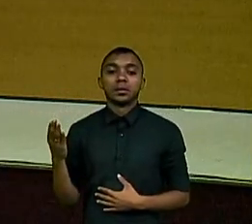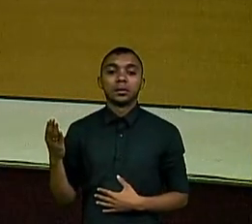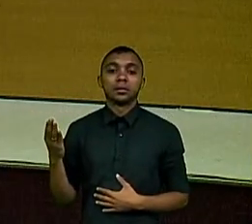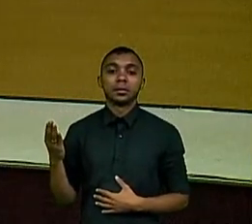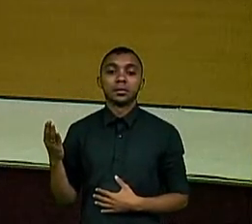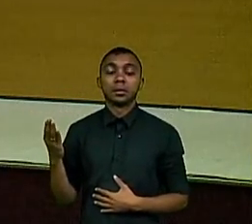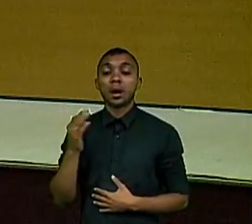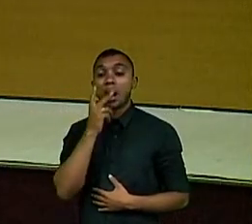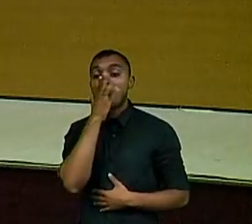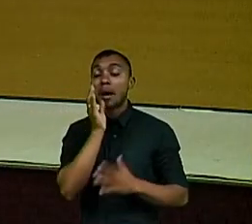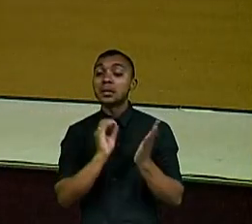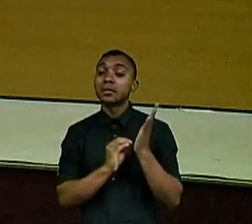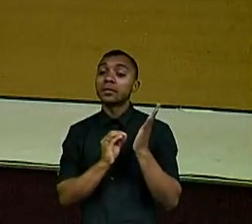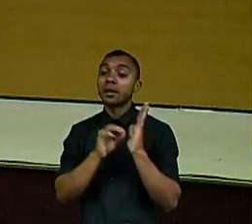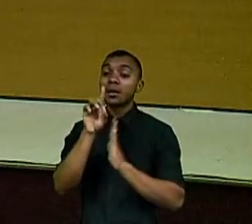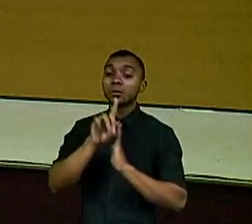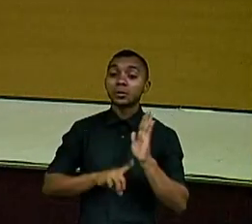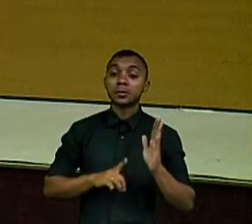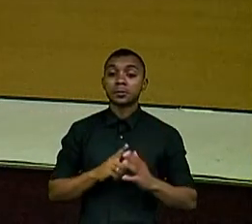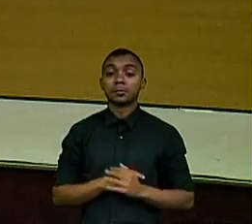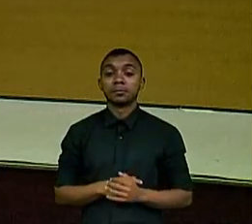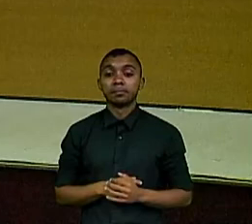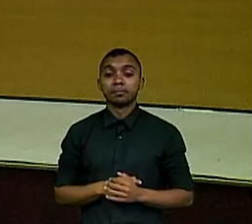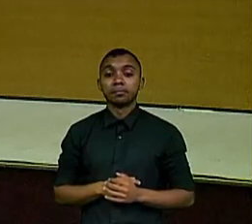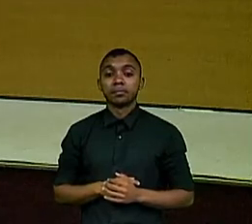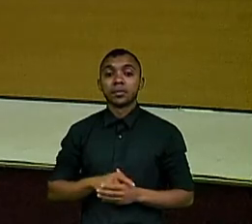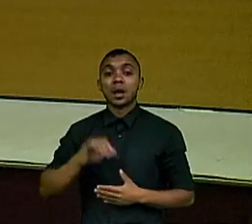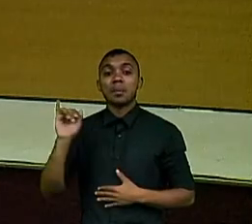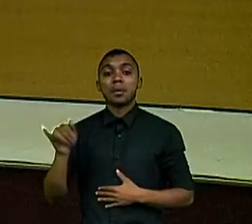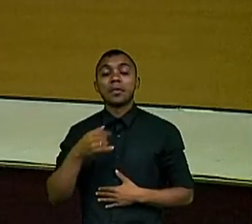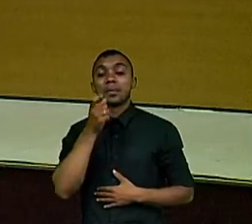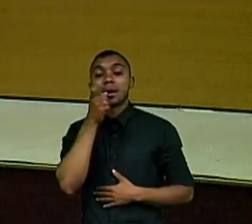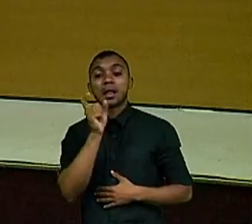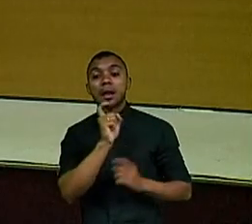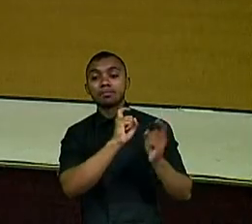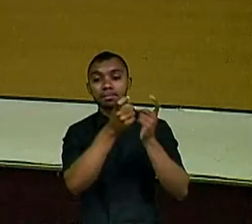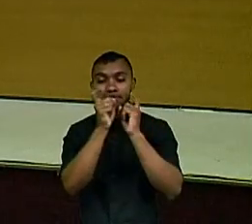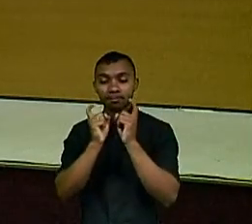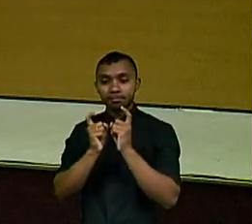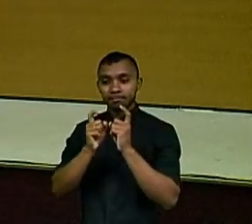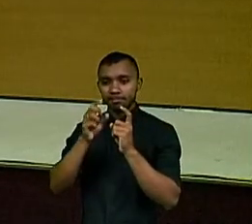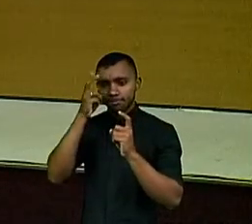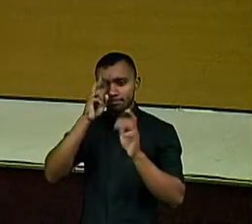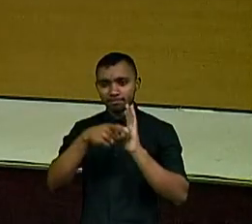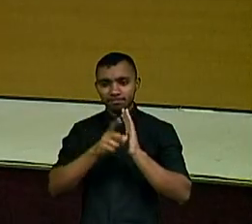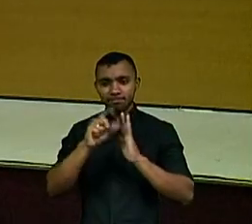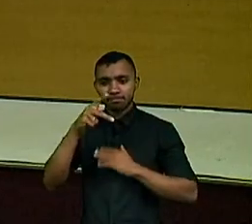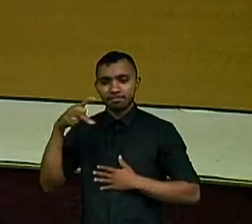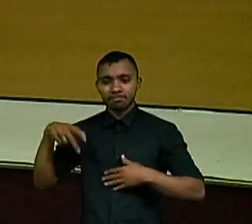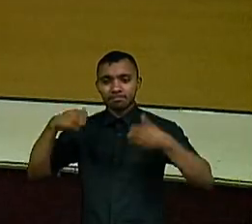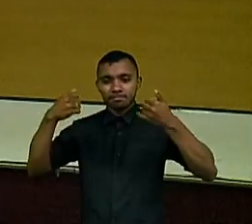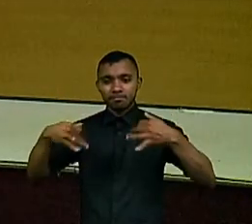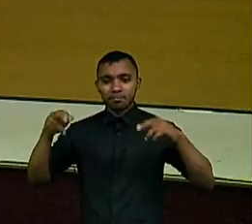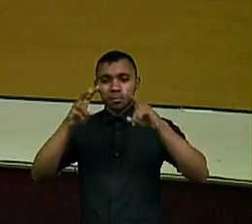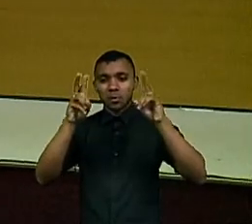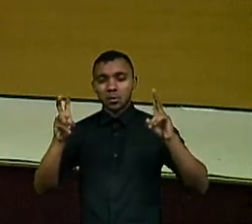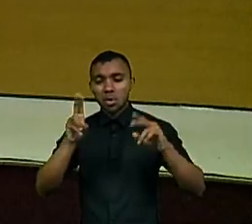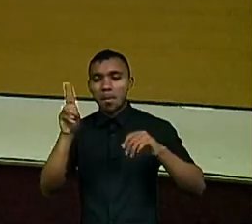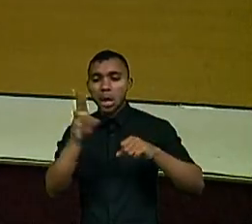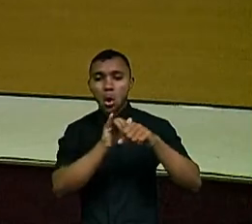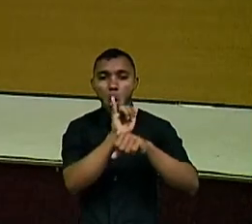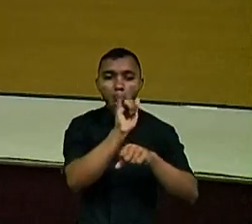já desse processo Vou aproveitar e discutir um termozinho professora tava falando de golpe ou revolução militar no Brasil